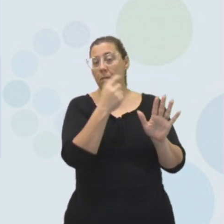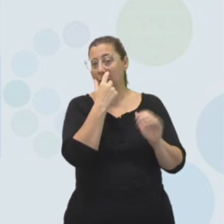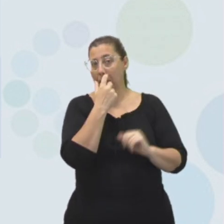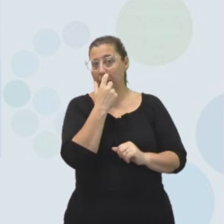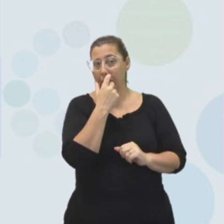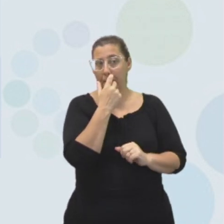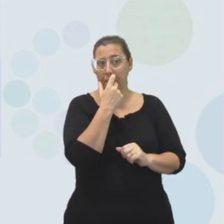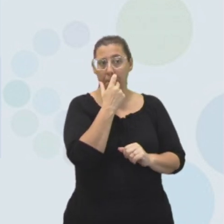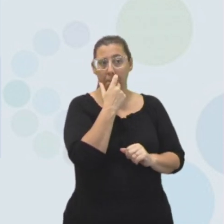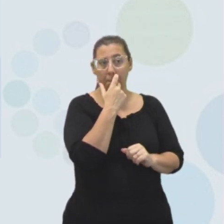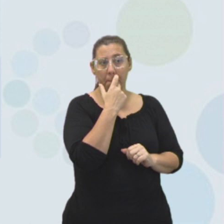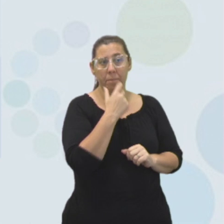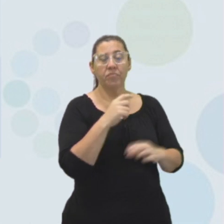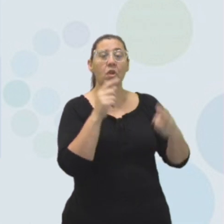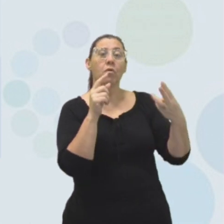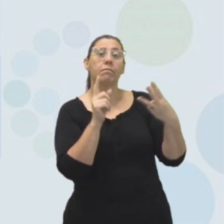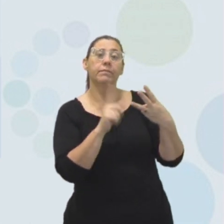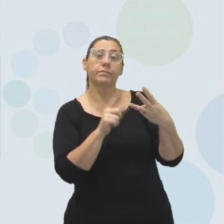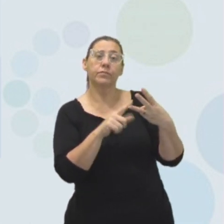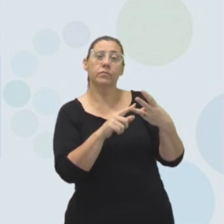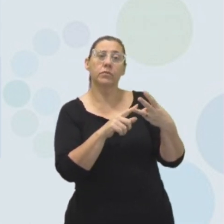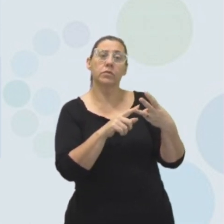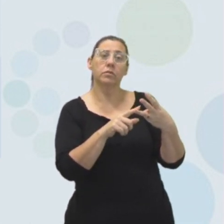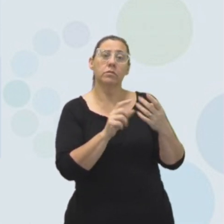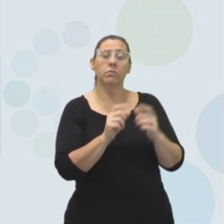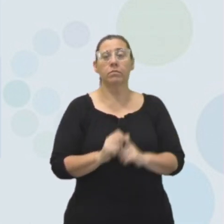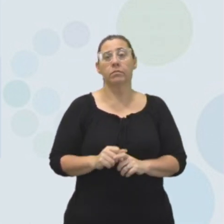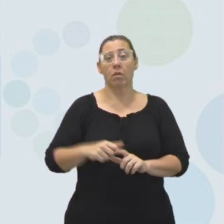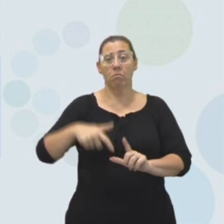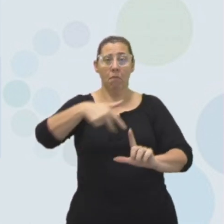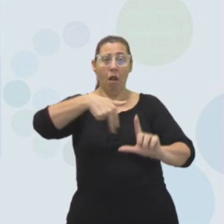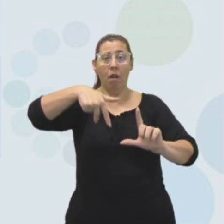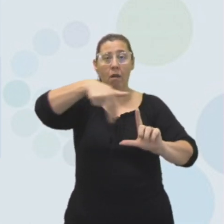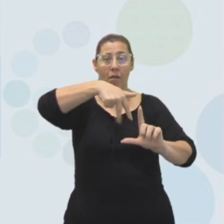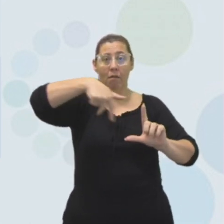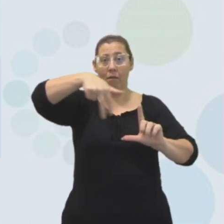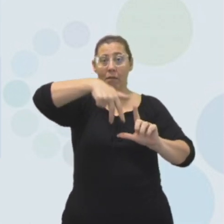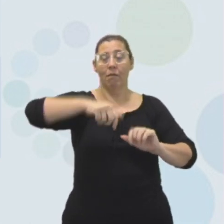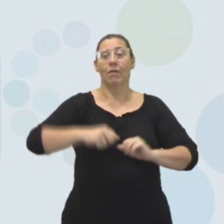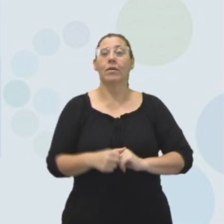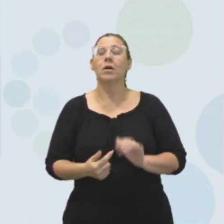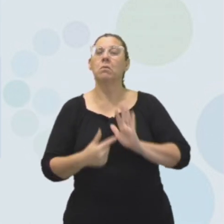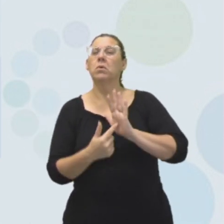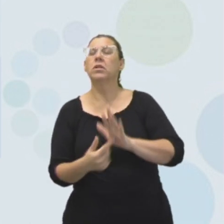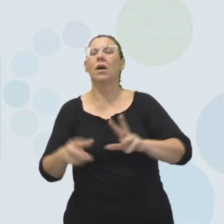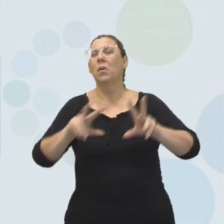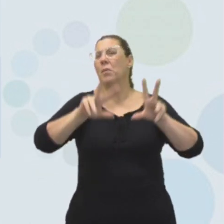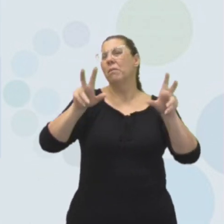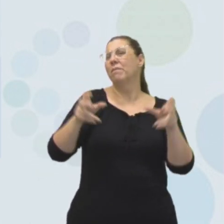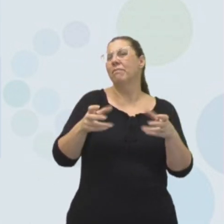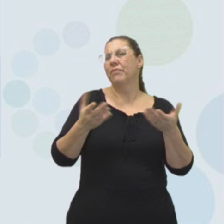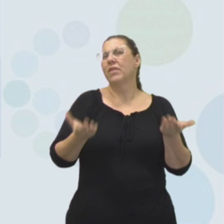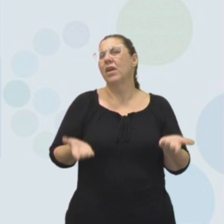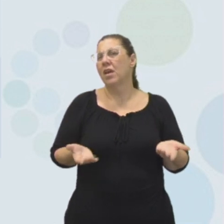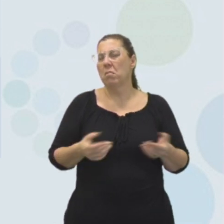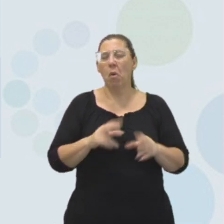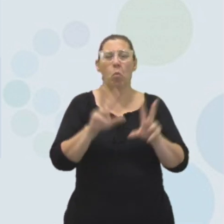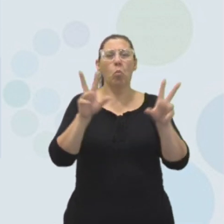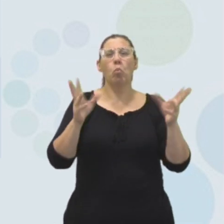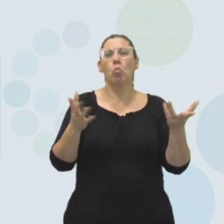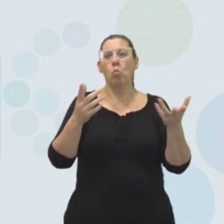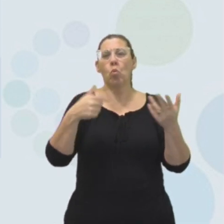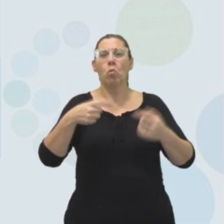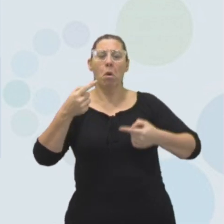E vídeos como ilustração, ilustrar algum tema, mostrar de que forma, né, é aquele assunto que nós